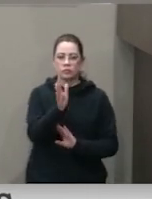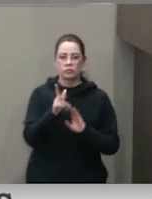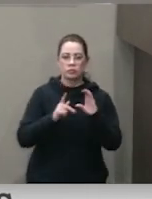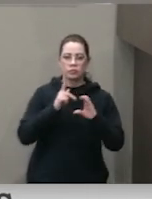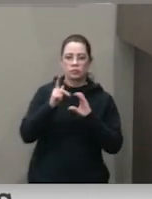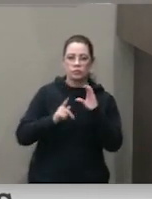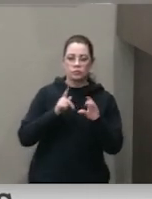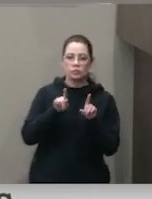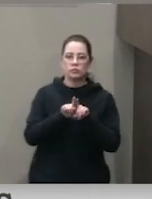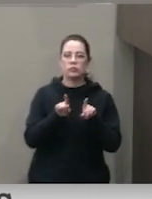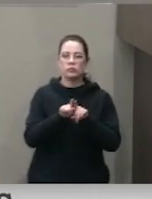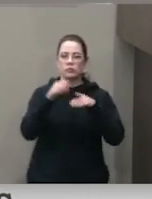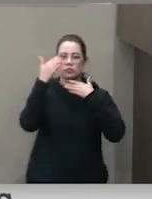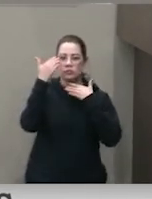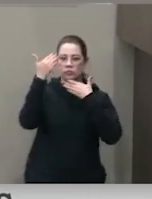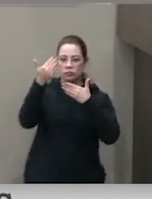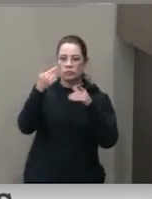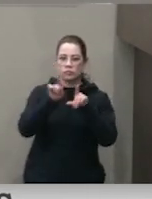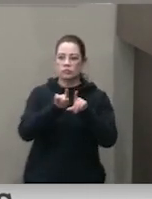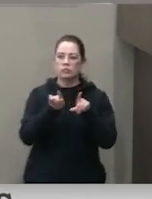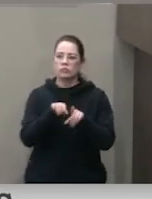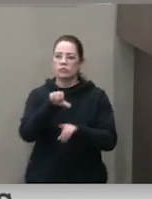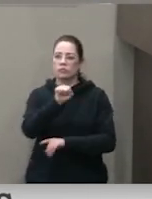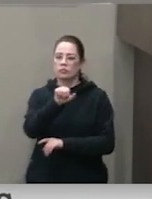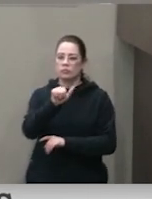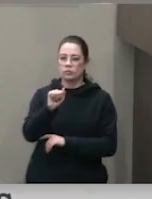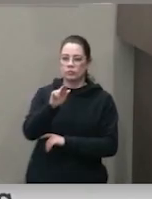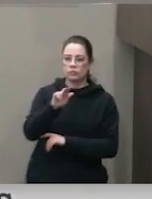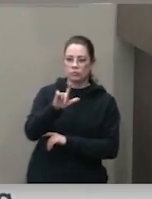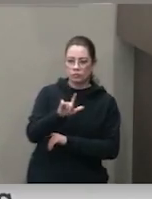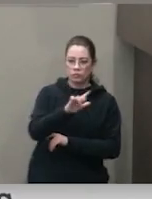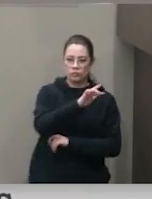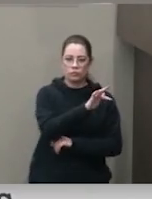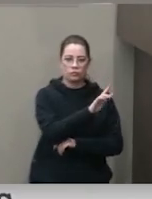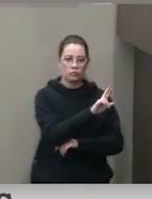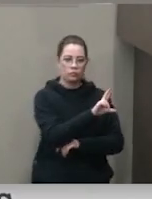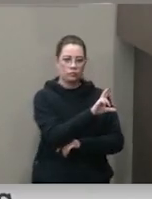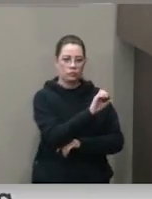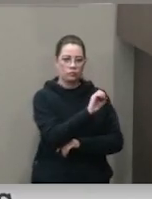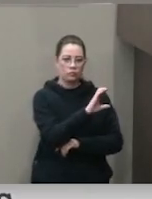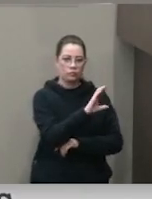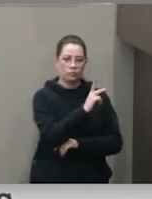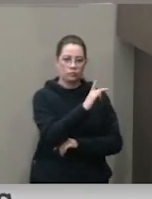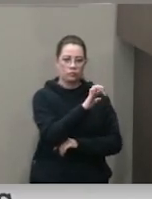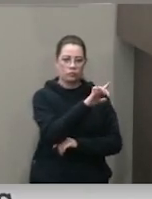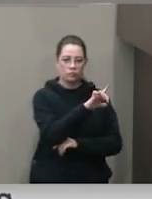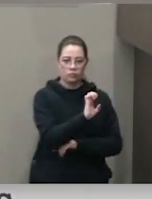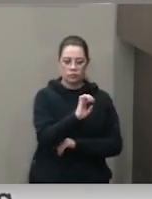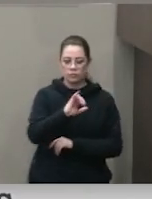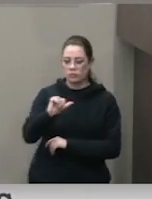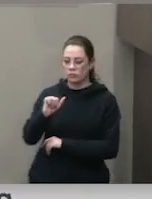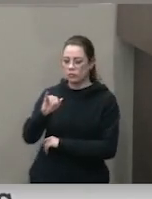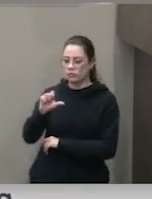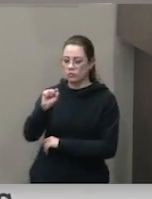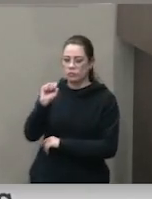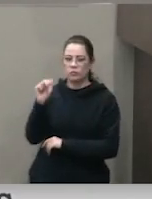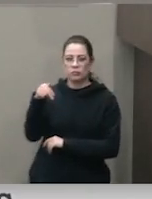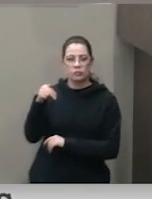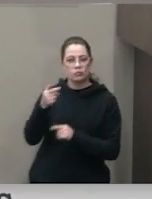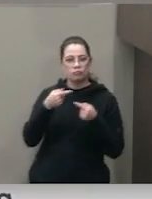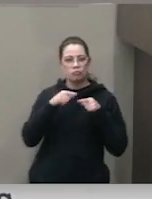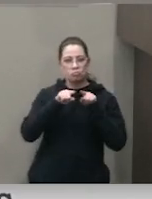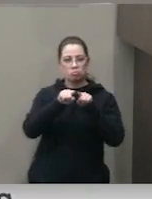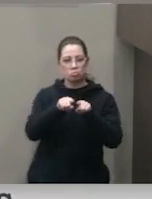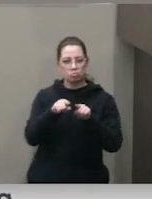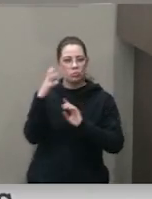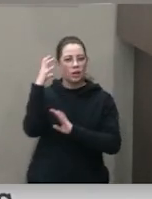casa. Então, quero agradecer aqui o Saul, a Rochelle, a toda a equipe, o Jaison, grandes parceiros da Rádio Massa, aí,